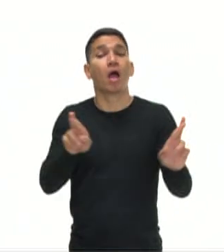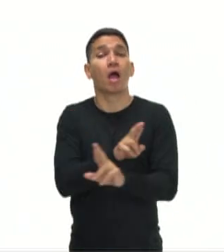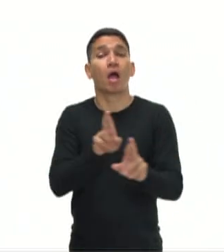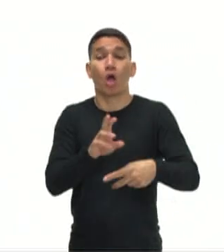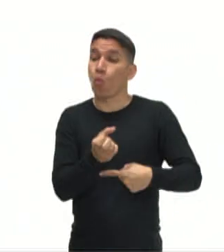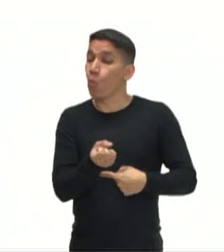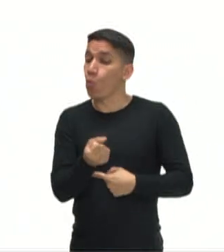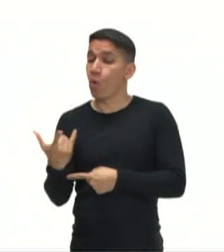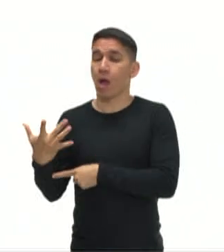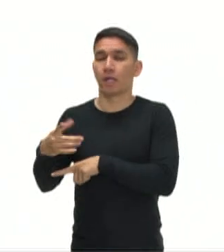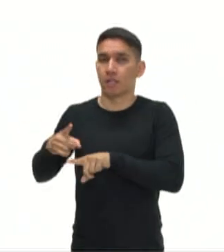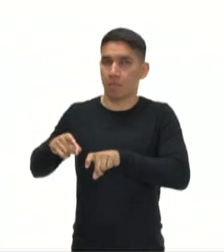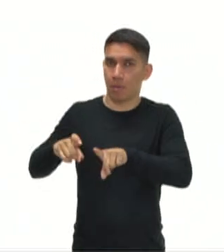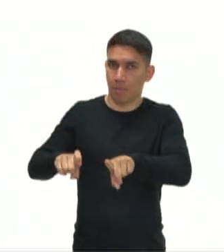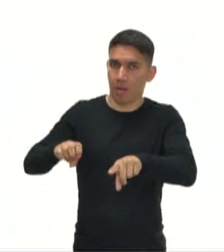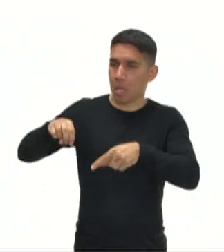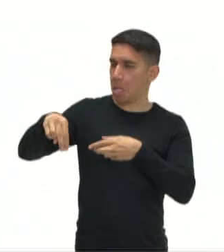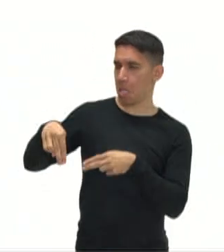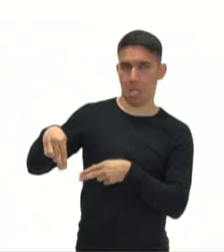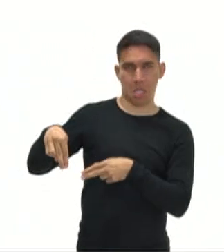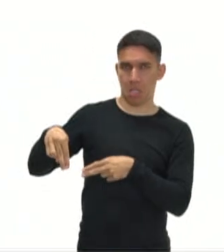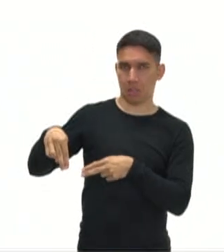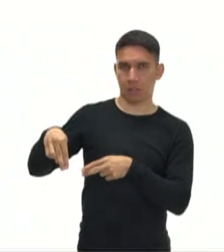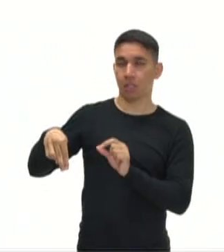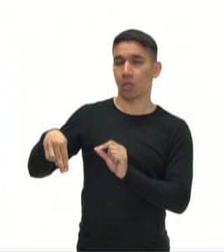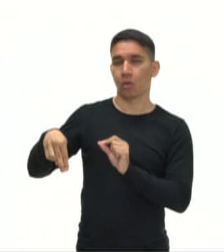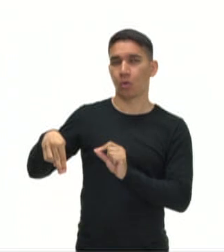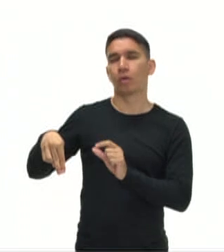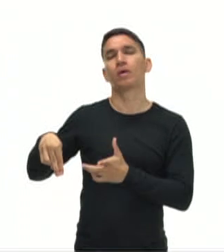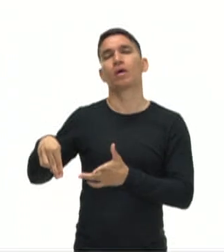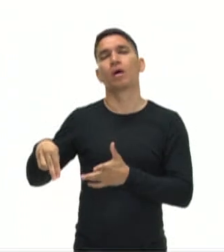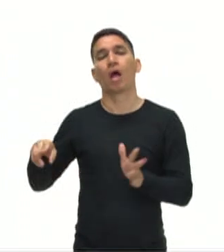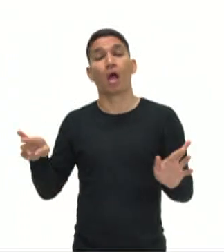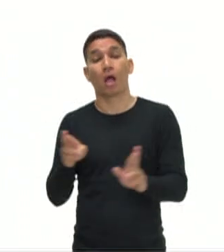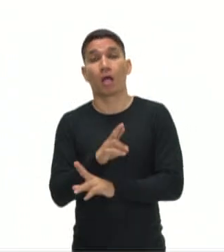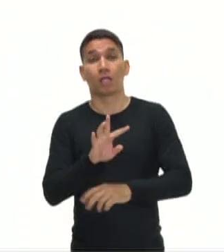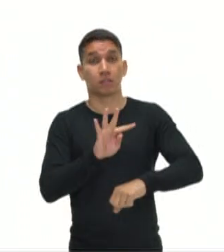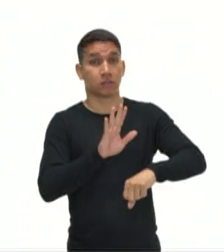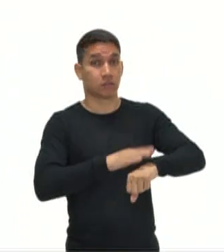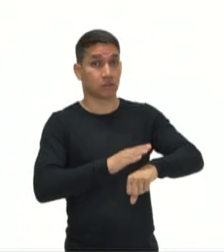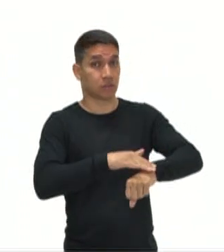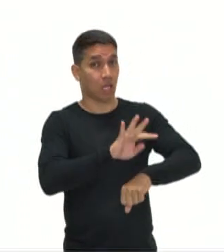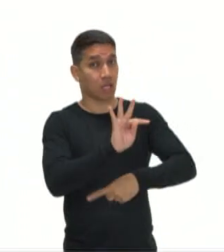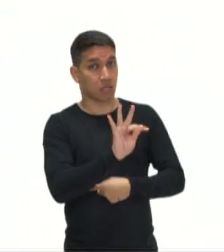número de bactérias N em função